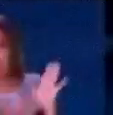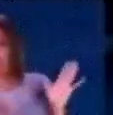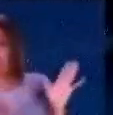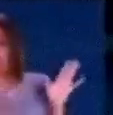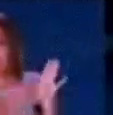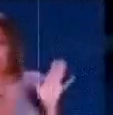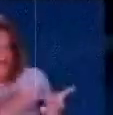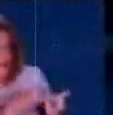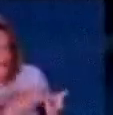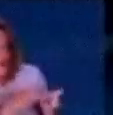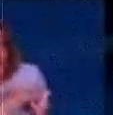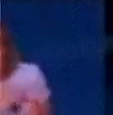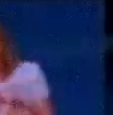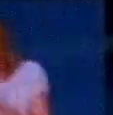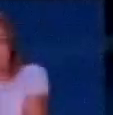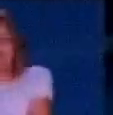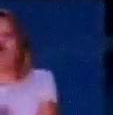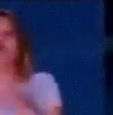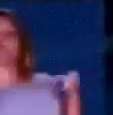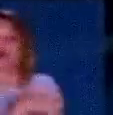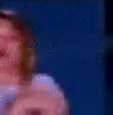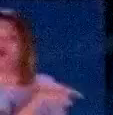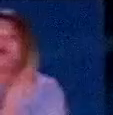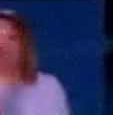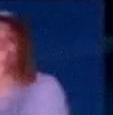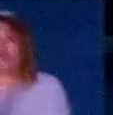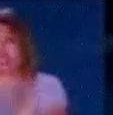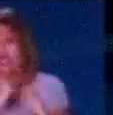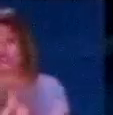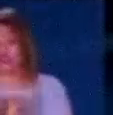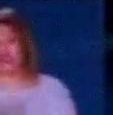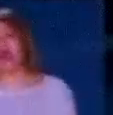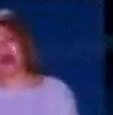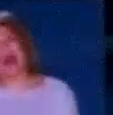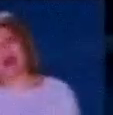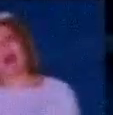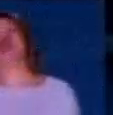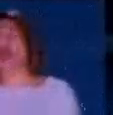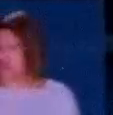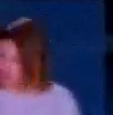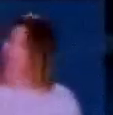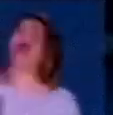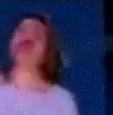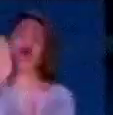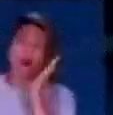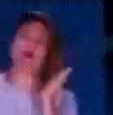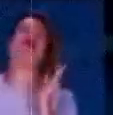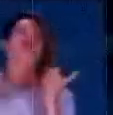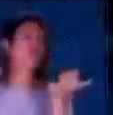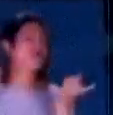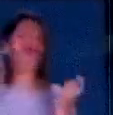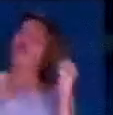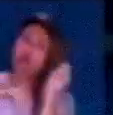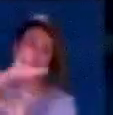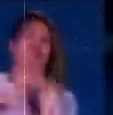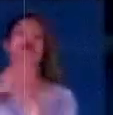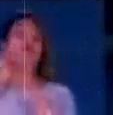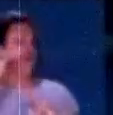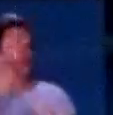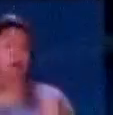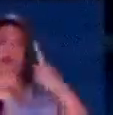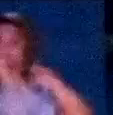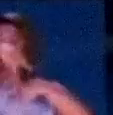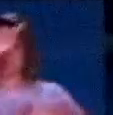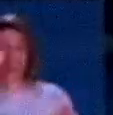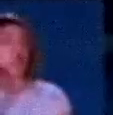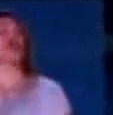gasto, acabando com o povo durante 20 anos. Quero dizer que eu vou revogá-las. Vou revogar e vamos fazer o crescimento e o povo vai sair dessa